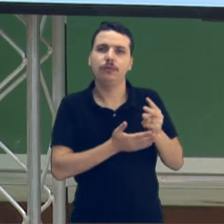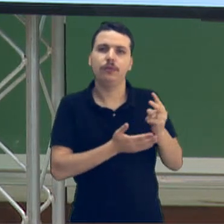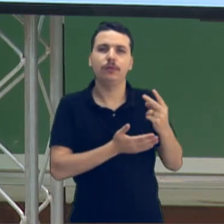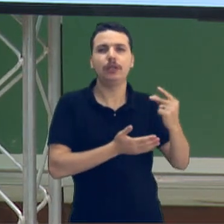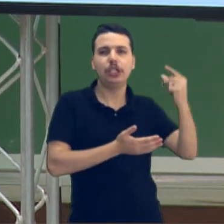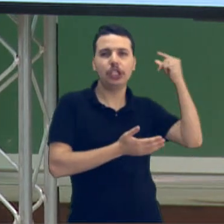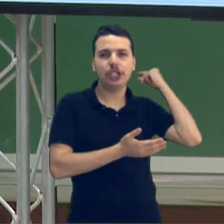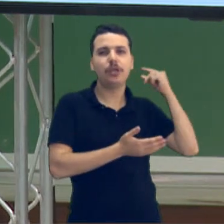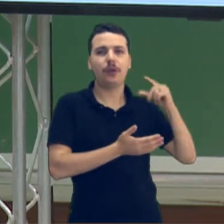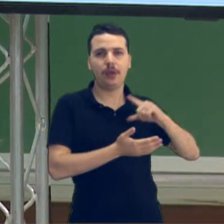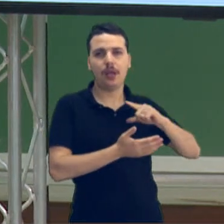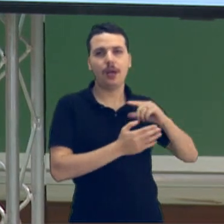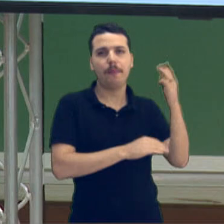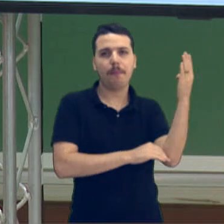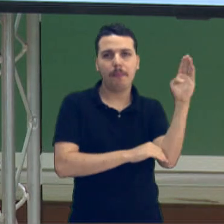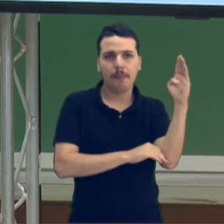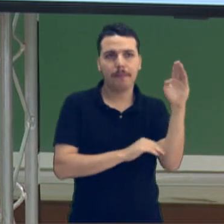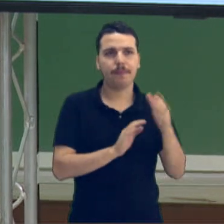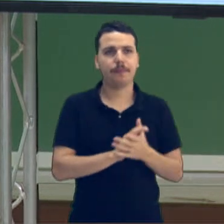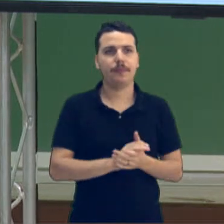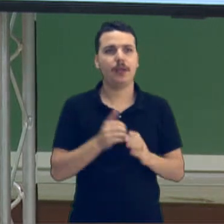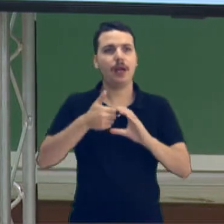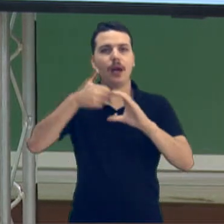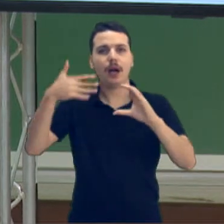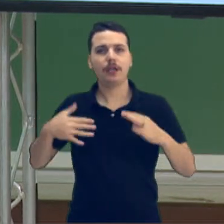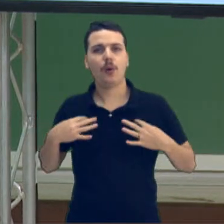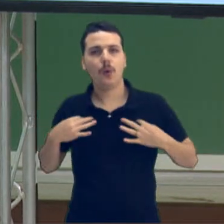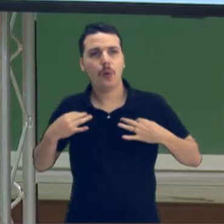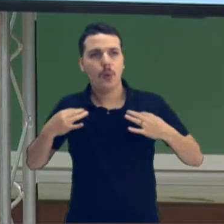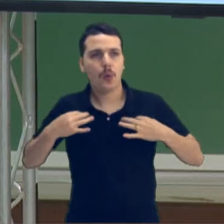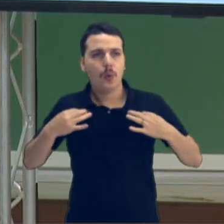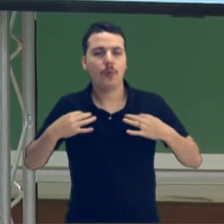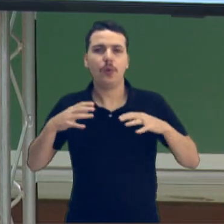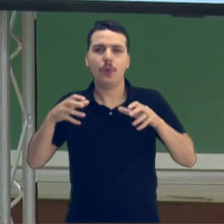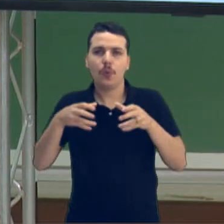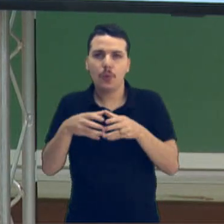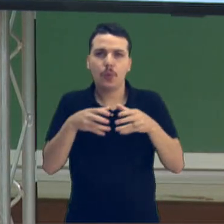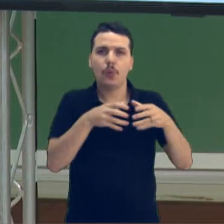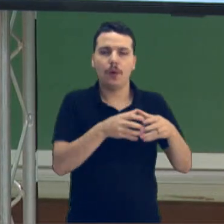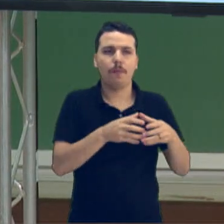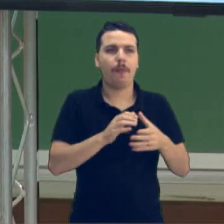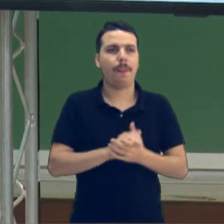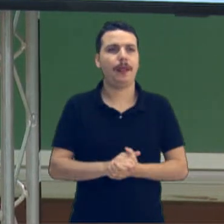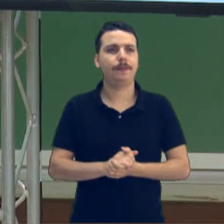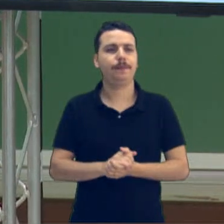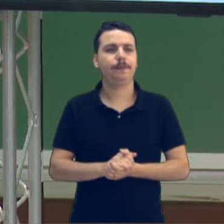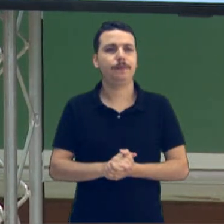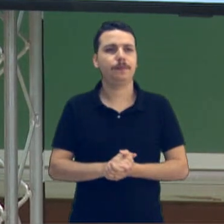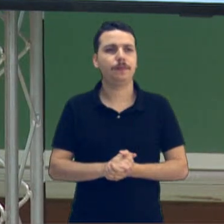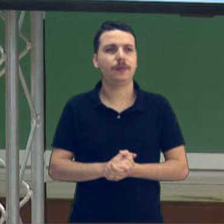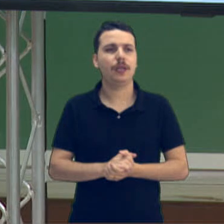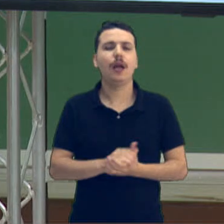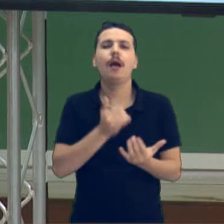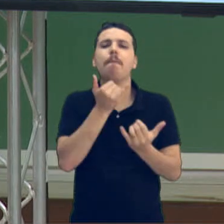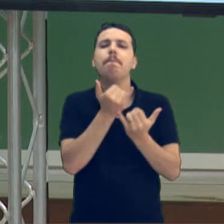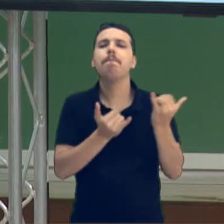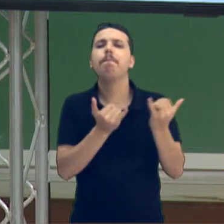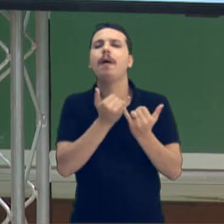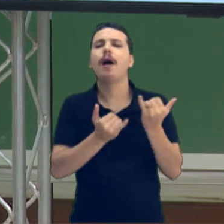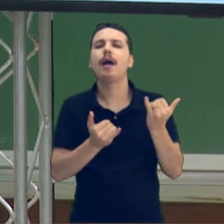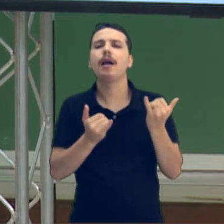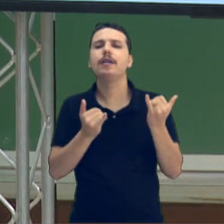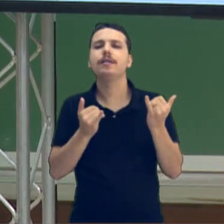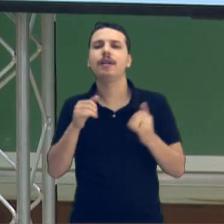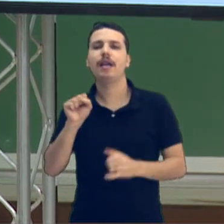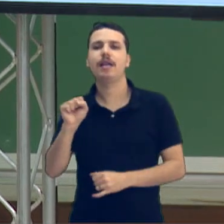né? Essa característica, a prof já falou, né? Da vestimenta, das equipes, né? E ele é muito parecido com o squash, que